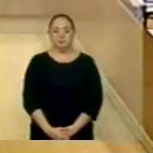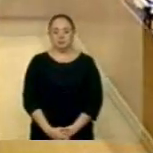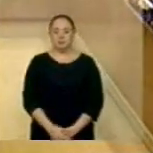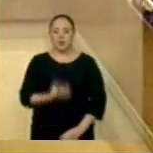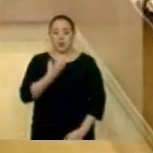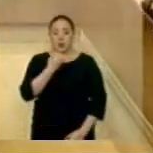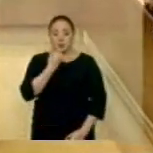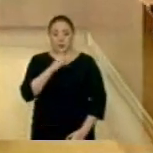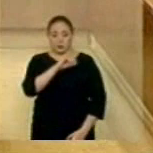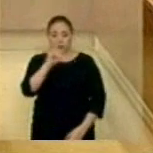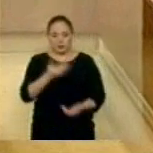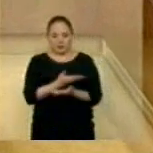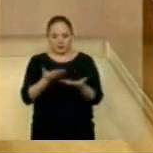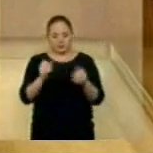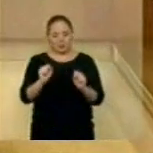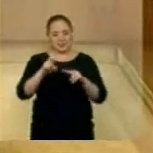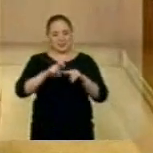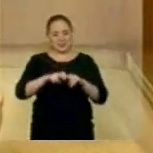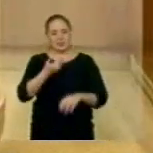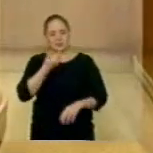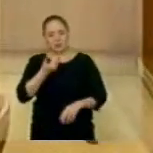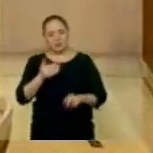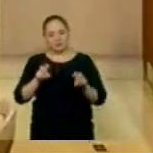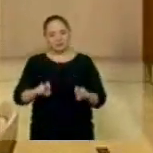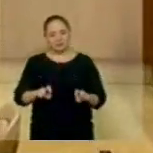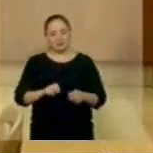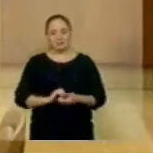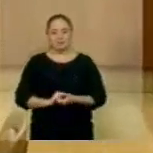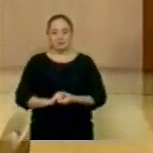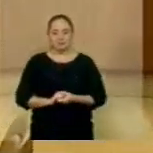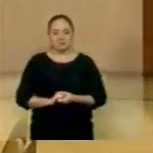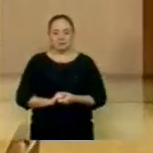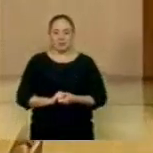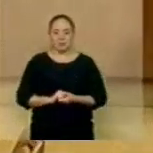Bom dia a todos. Podemos nos assentar, por favor?